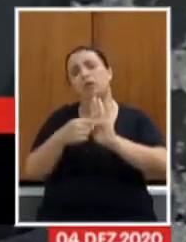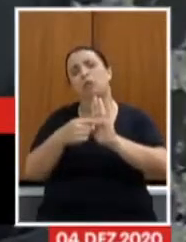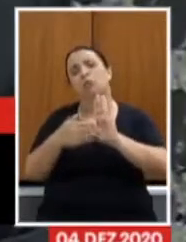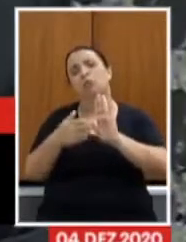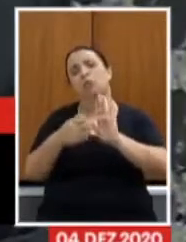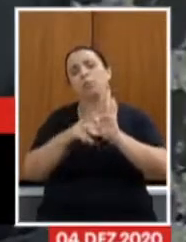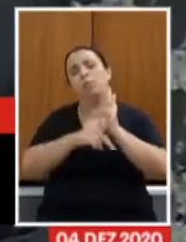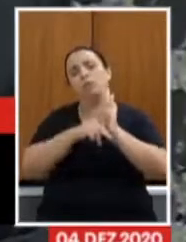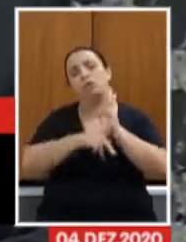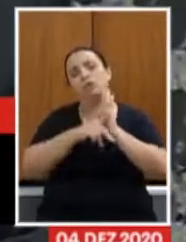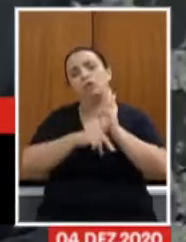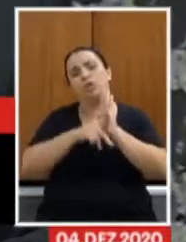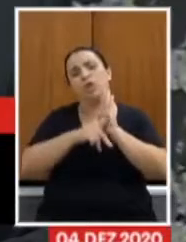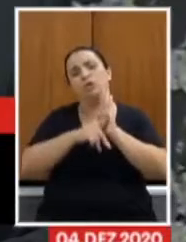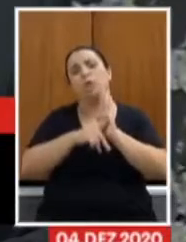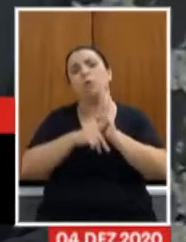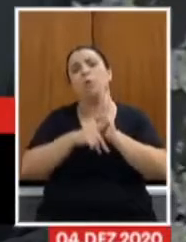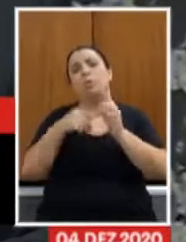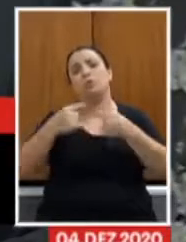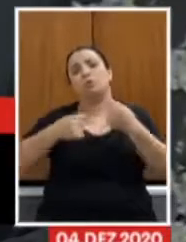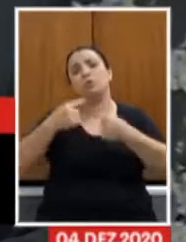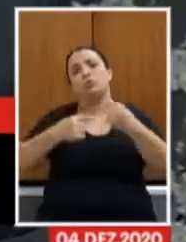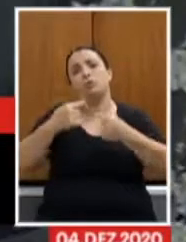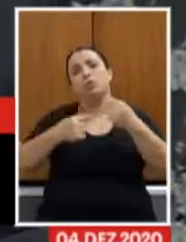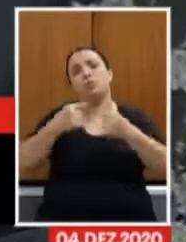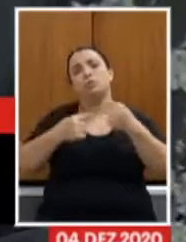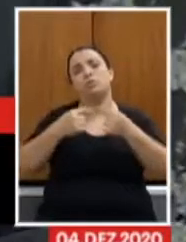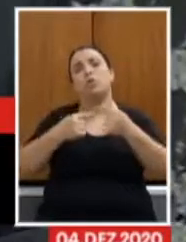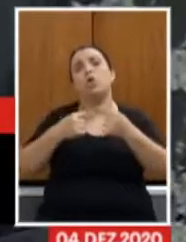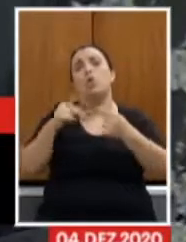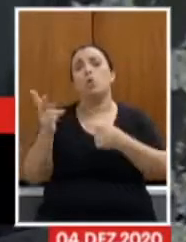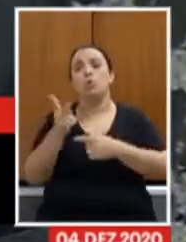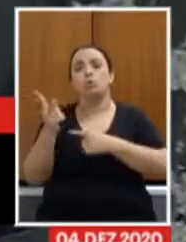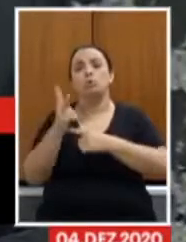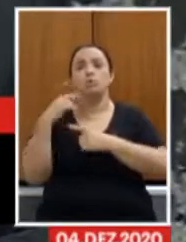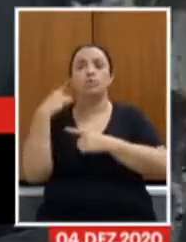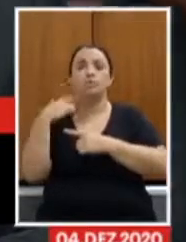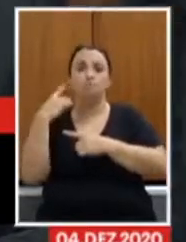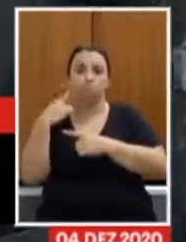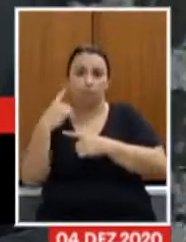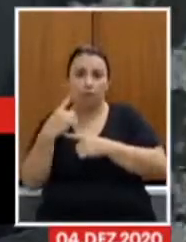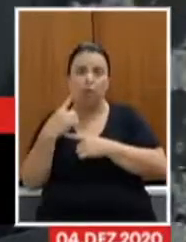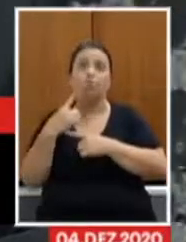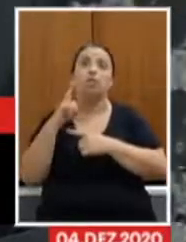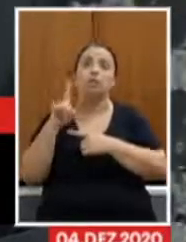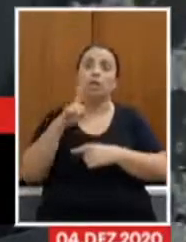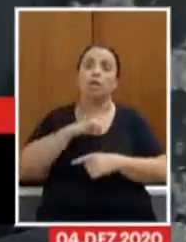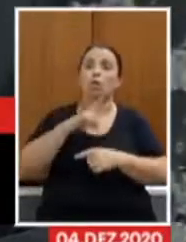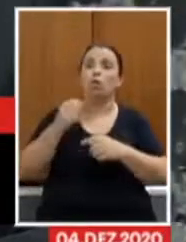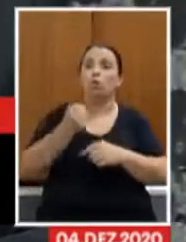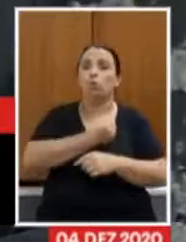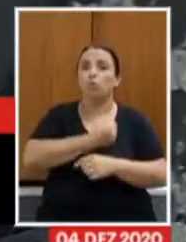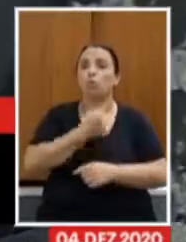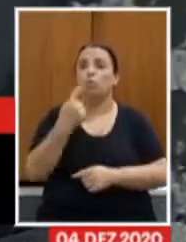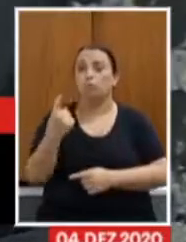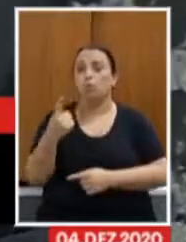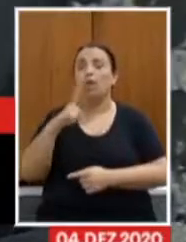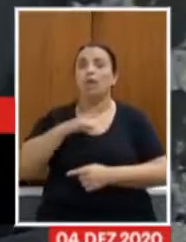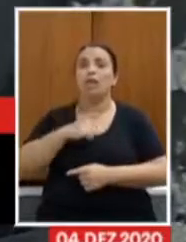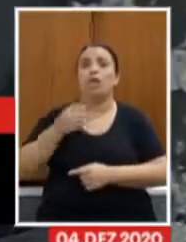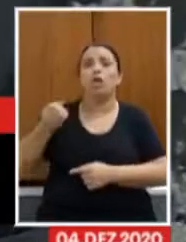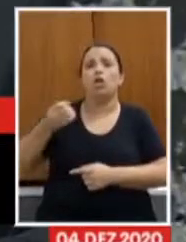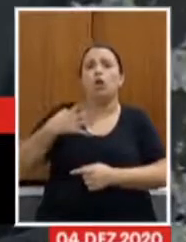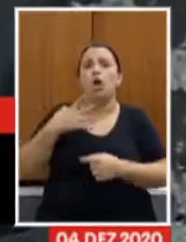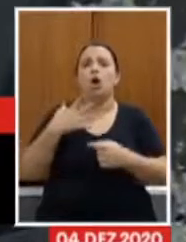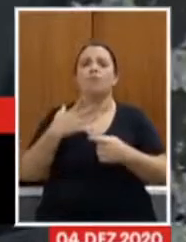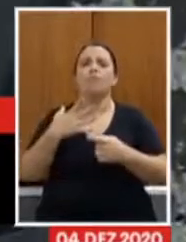Arantes, Dalmo Ribeiro Silva e Ulisses Gomes, que recebeu o número 1 e que, por conter matéria nova, vem acompanhado de acordo